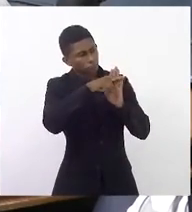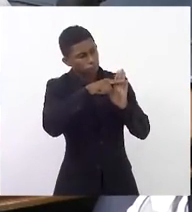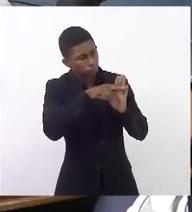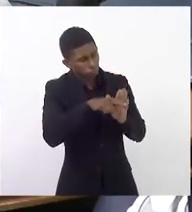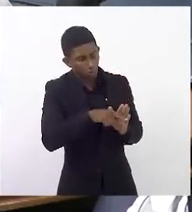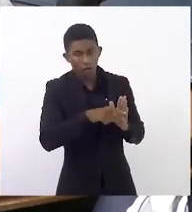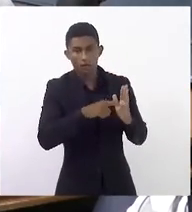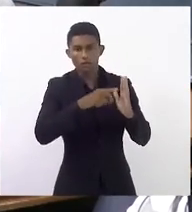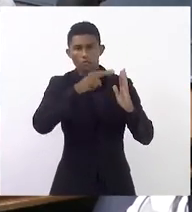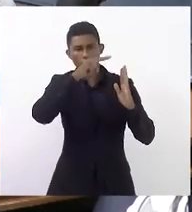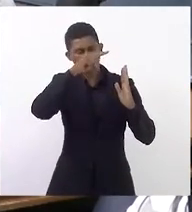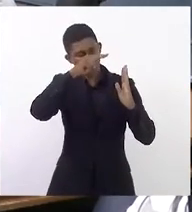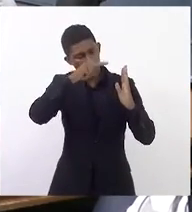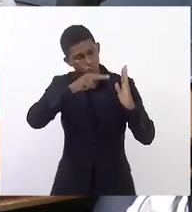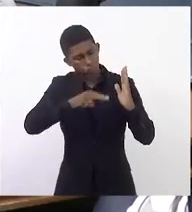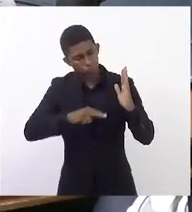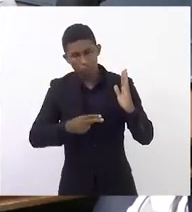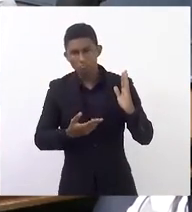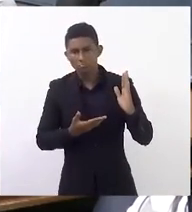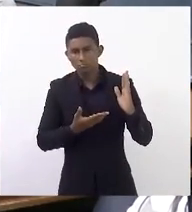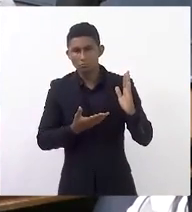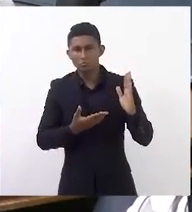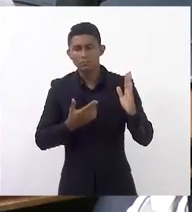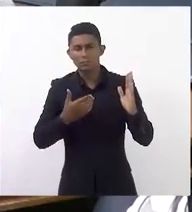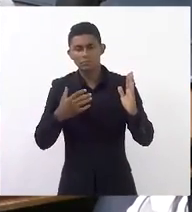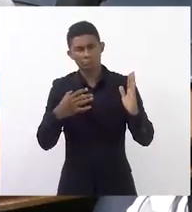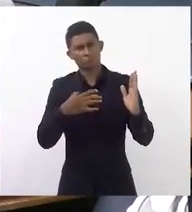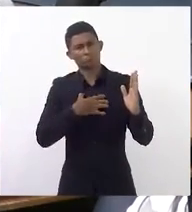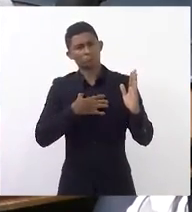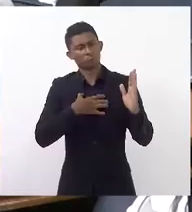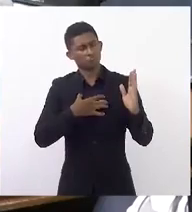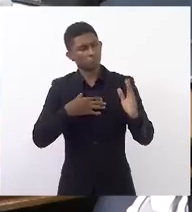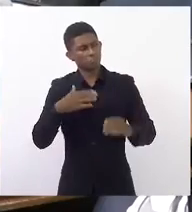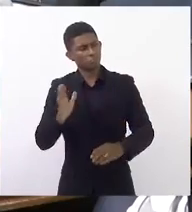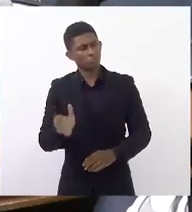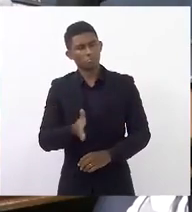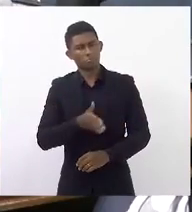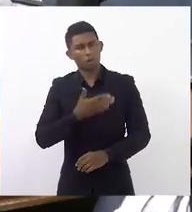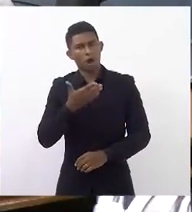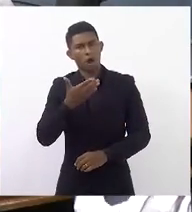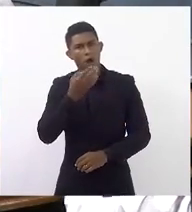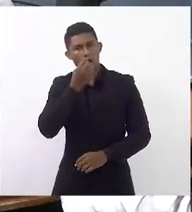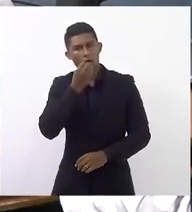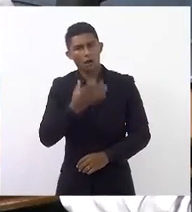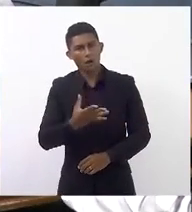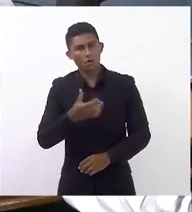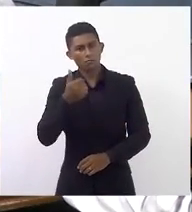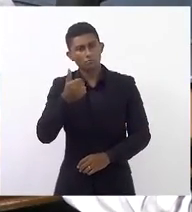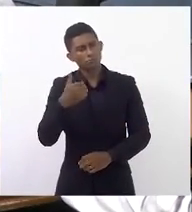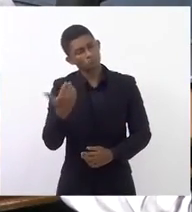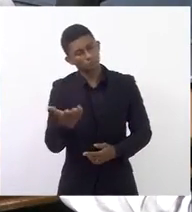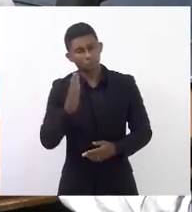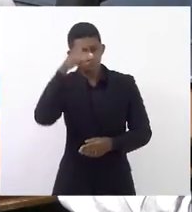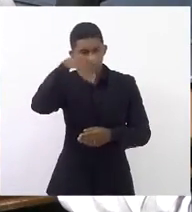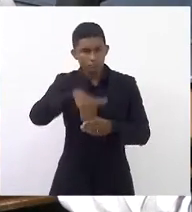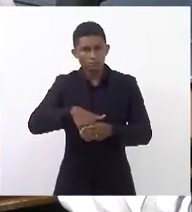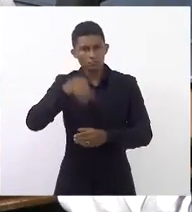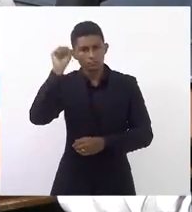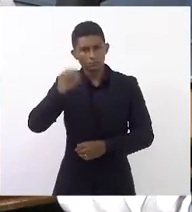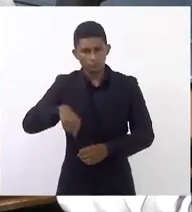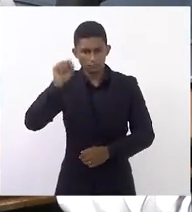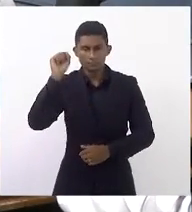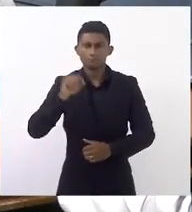o currículo do indicado, fiquei muito surpreso positivamente, então meu voto é sim. Voto